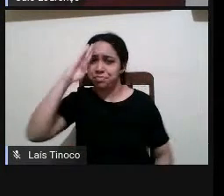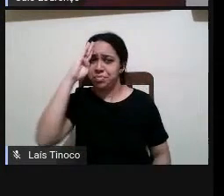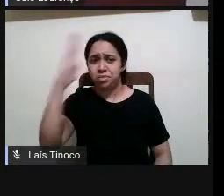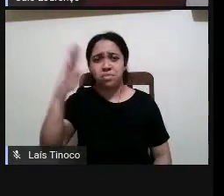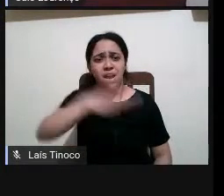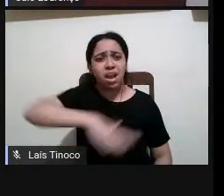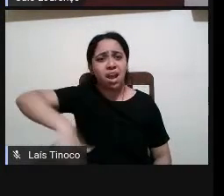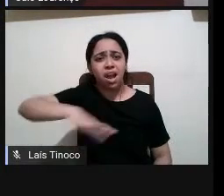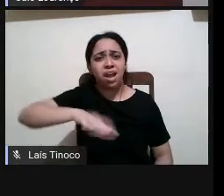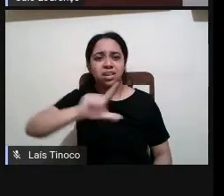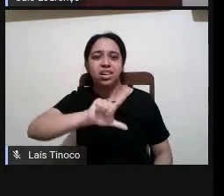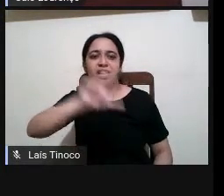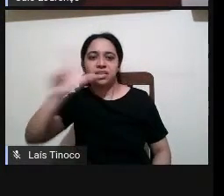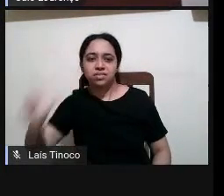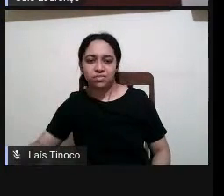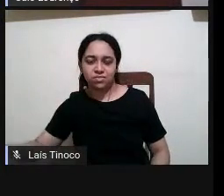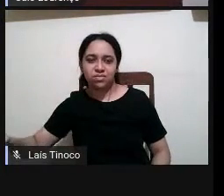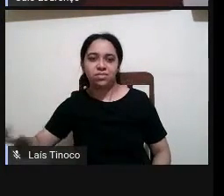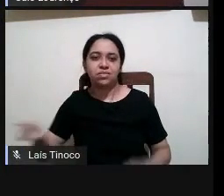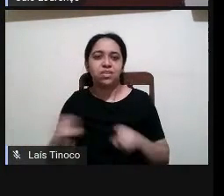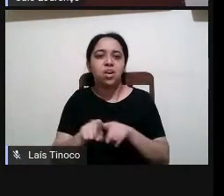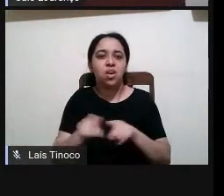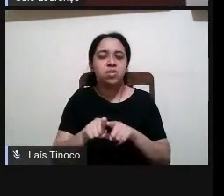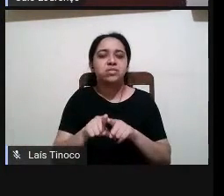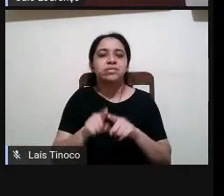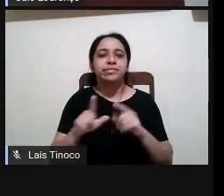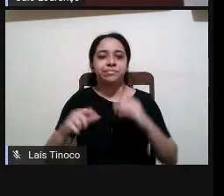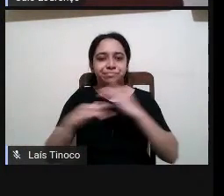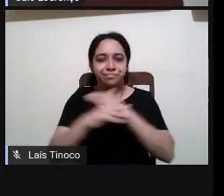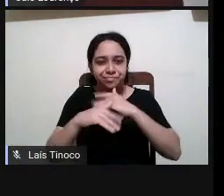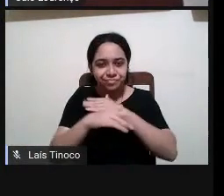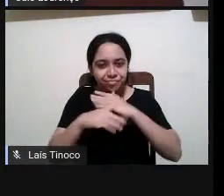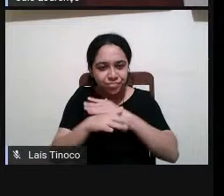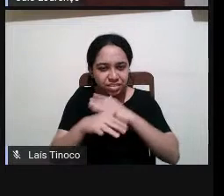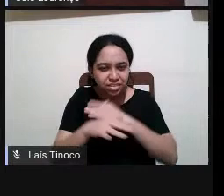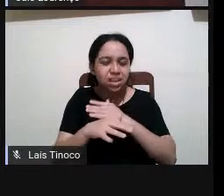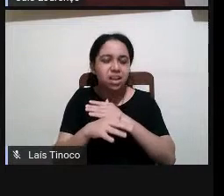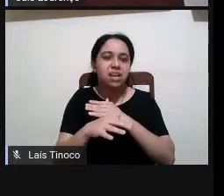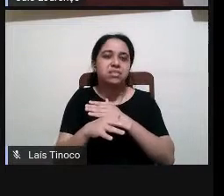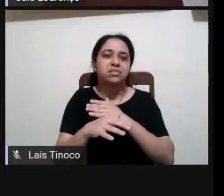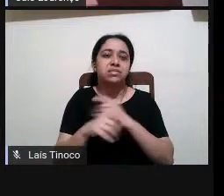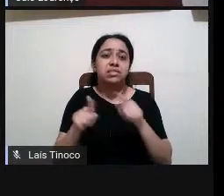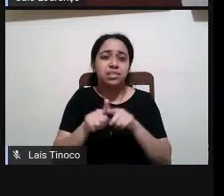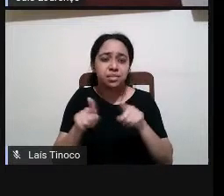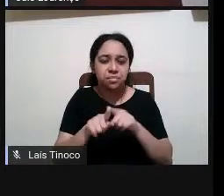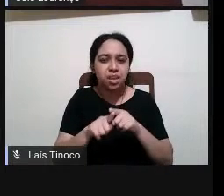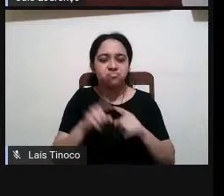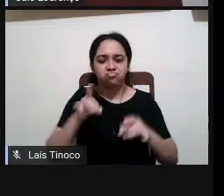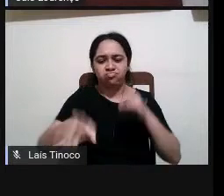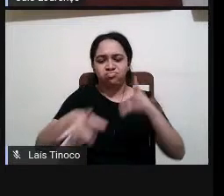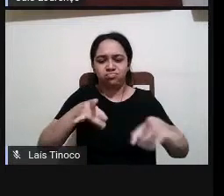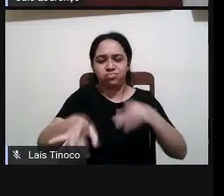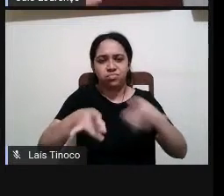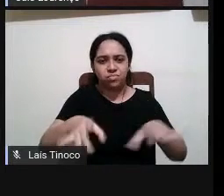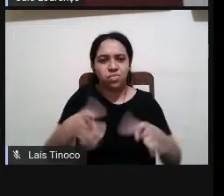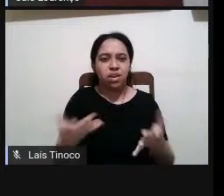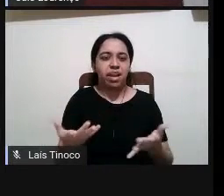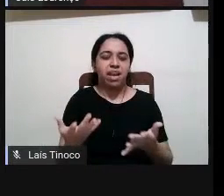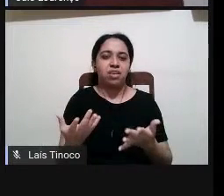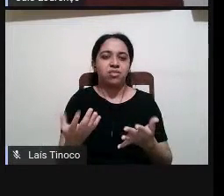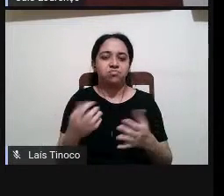nós sabemos que tem grandes centros urbanos. Muitas vezes esses resíduos sólidos, esses plásticos, não são descartados de